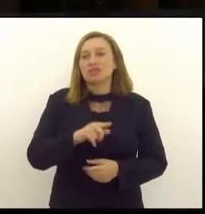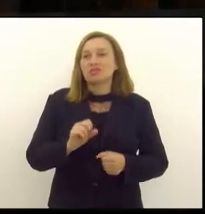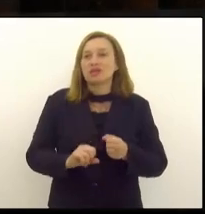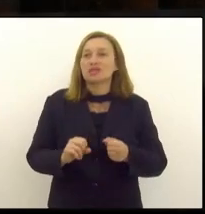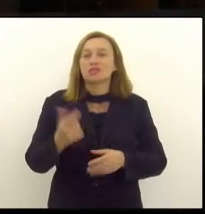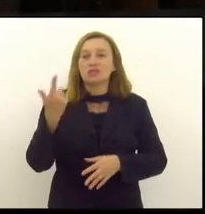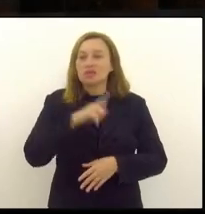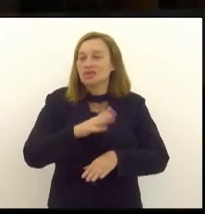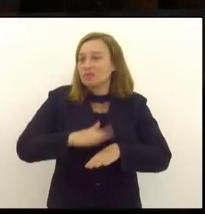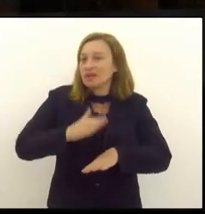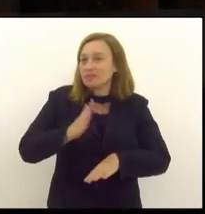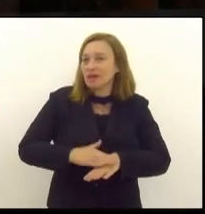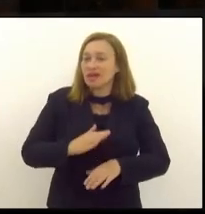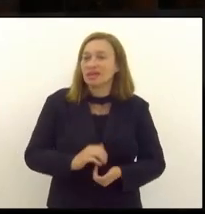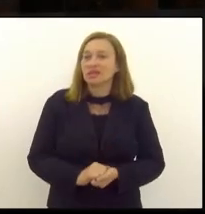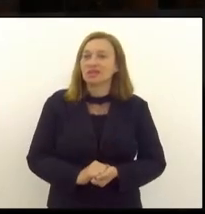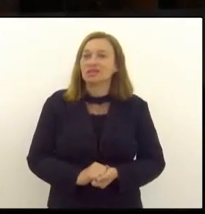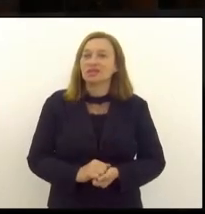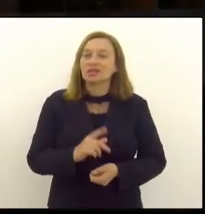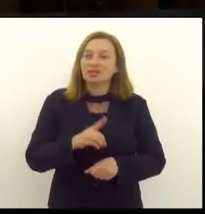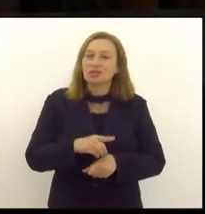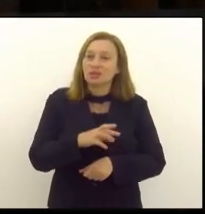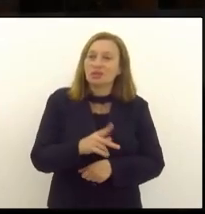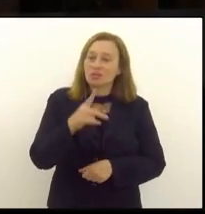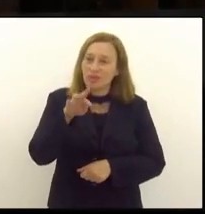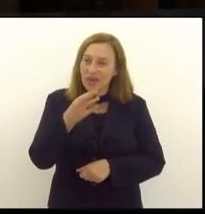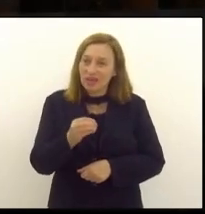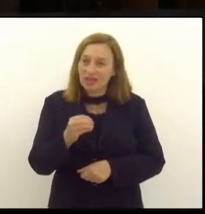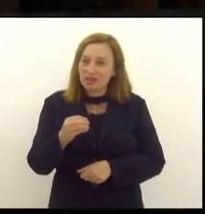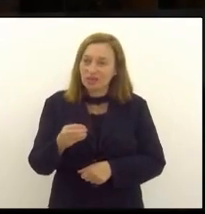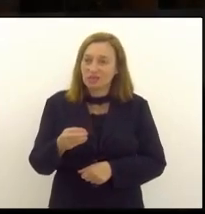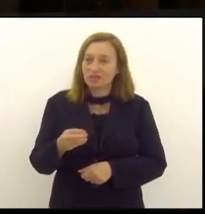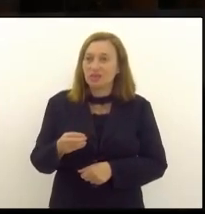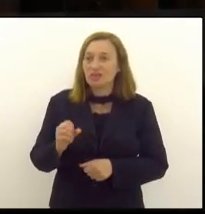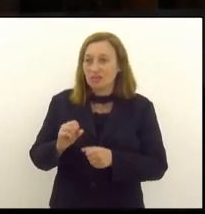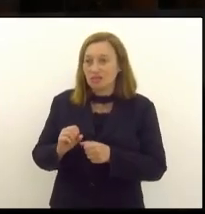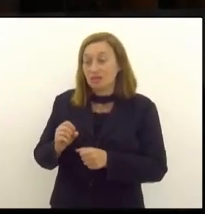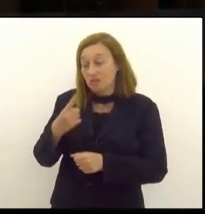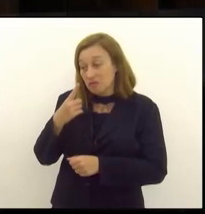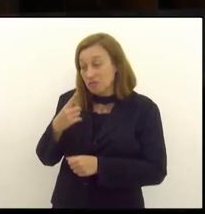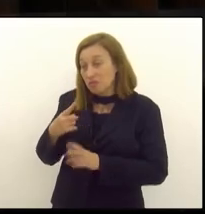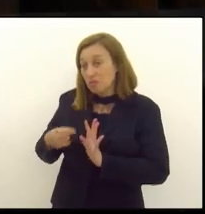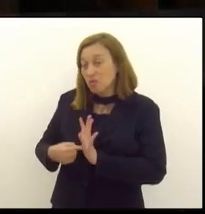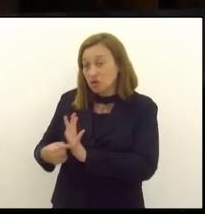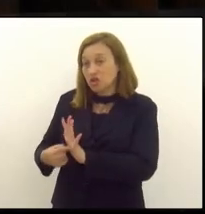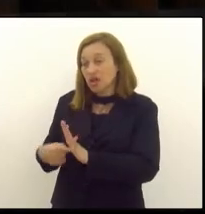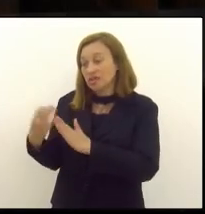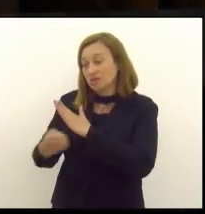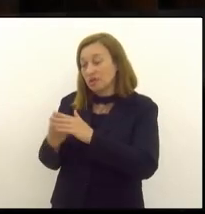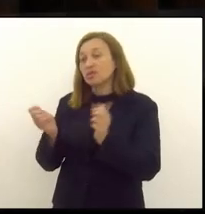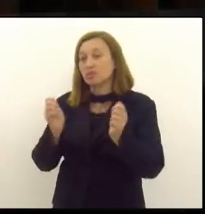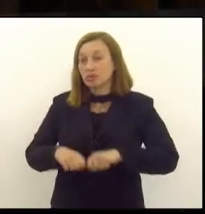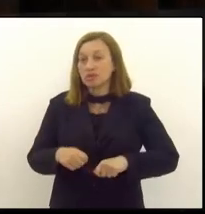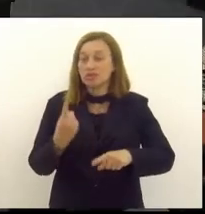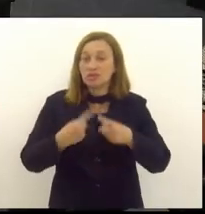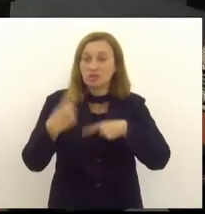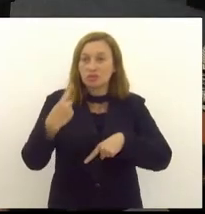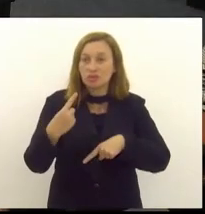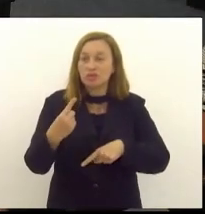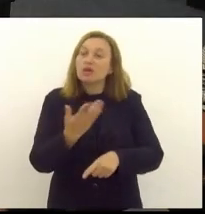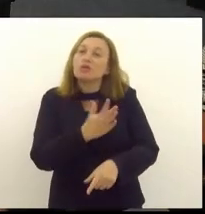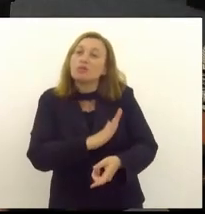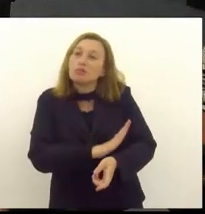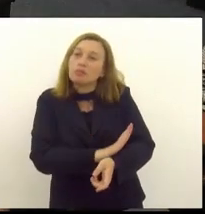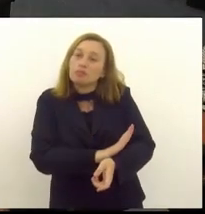cada vez mais, Thelmo, doutor Pedro, convencer as nossas empresas de que é possível. O que a gente precisa é superar aquele nosso